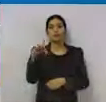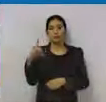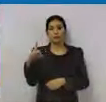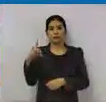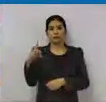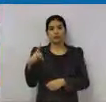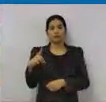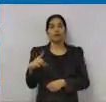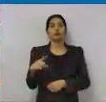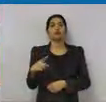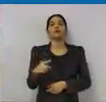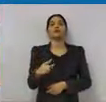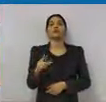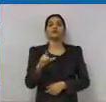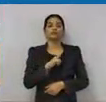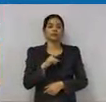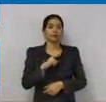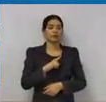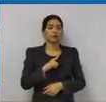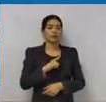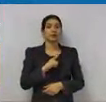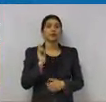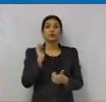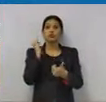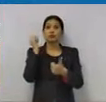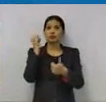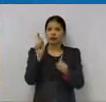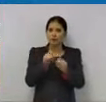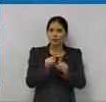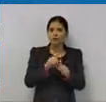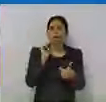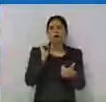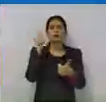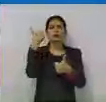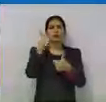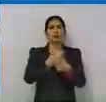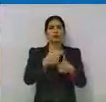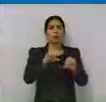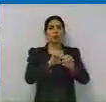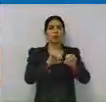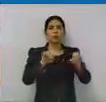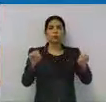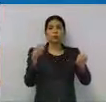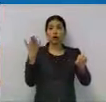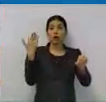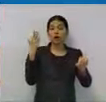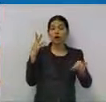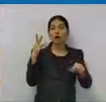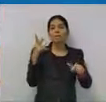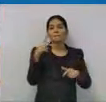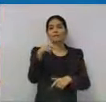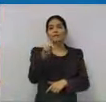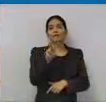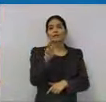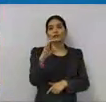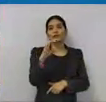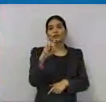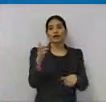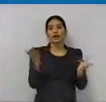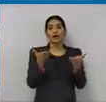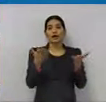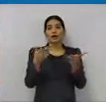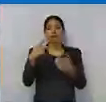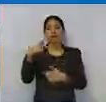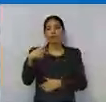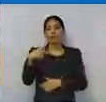1.800 unidades de substituição de ramal predial, passando de PVC, né, para PAD, polietileno